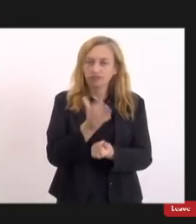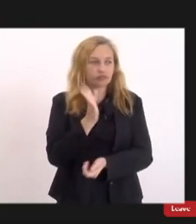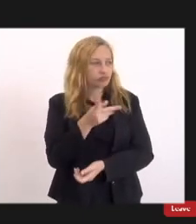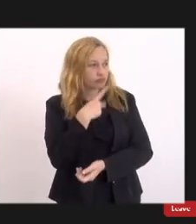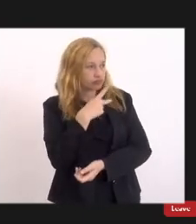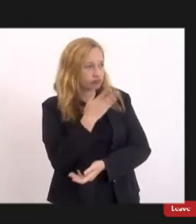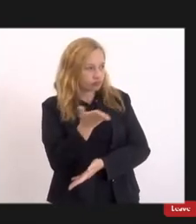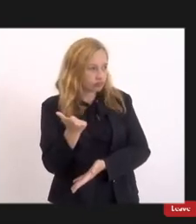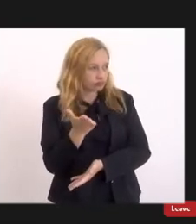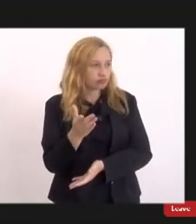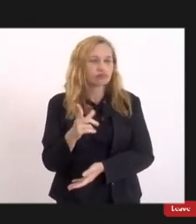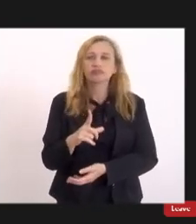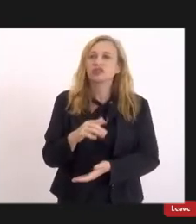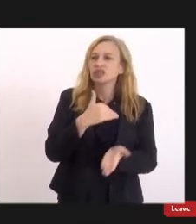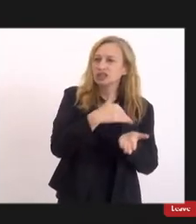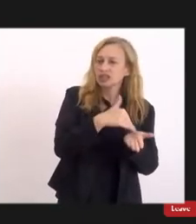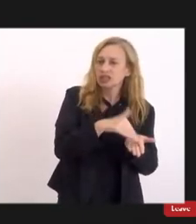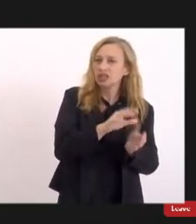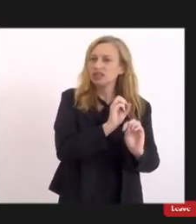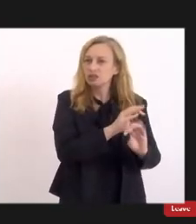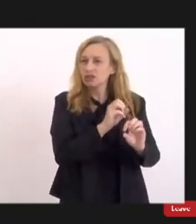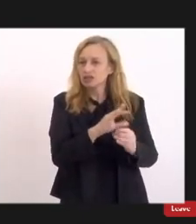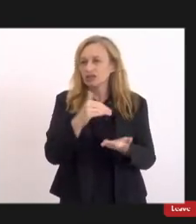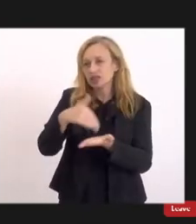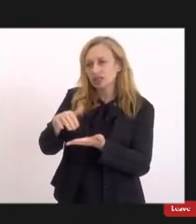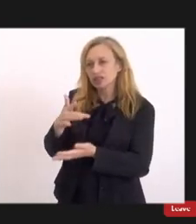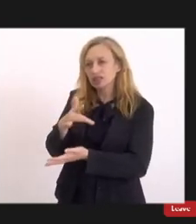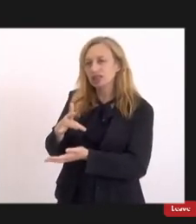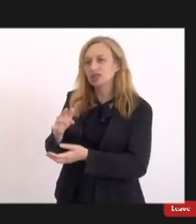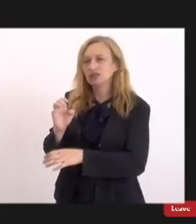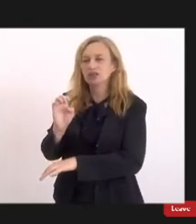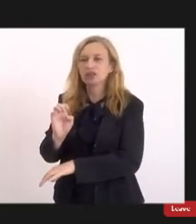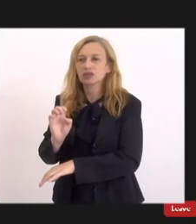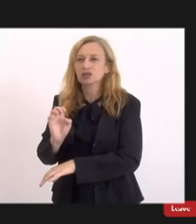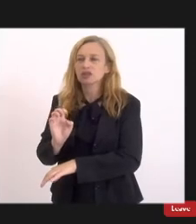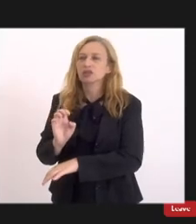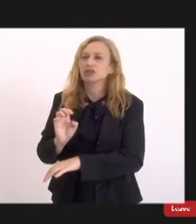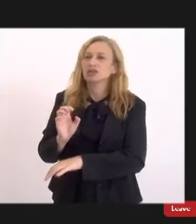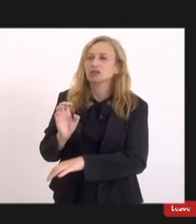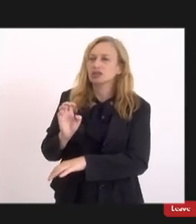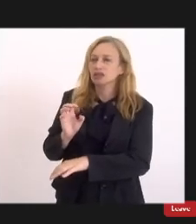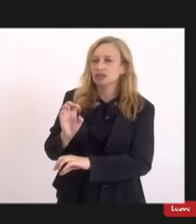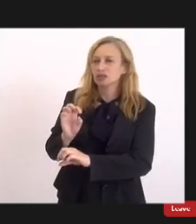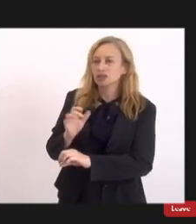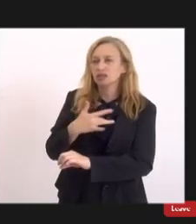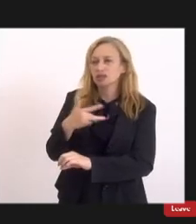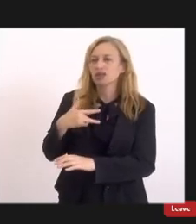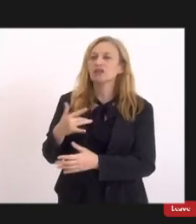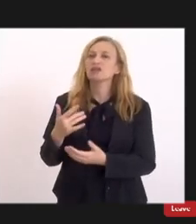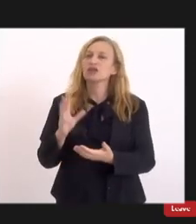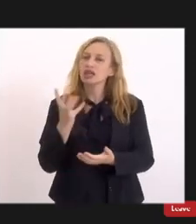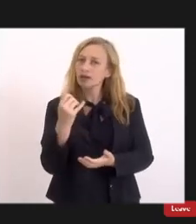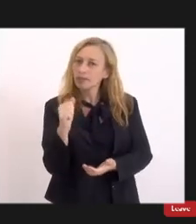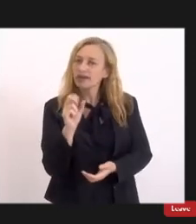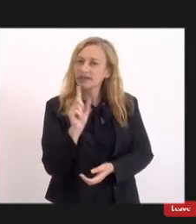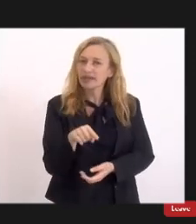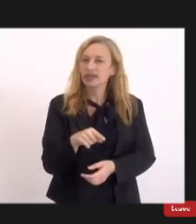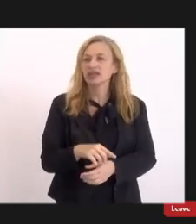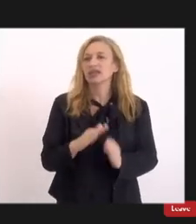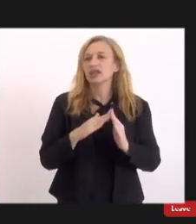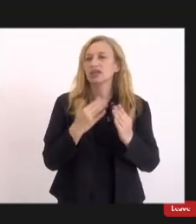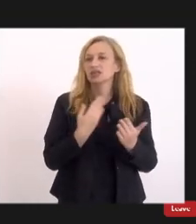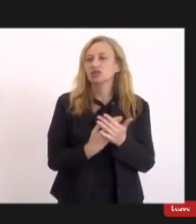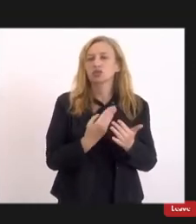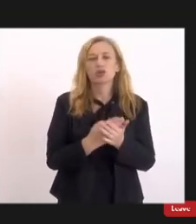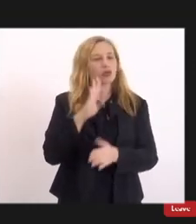dito aqui, tem entre a Secretaria de Educação e a Secretaria do Estado, na hora de fazer protocolo, deveria também ter na hora de fazer campanha. As escolas são